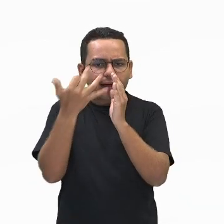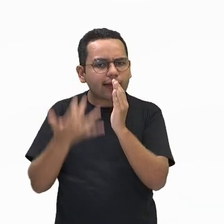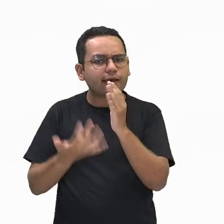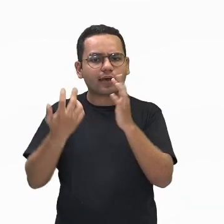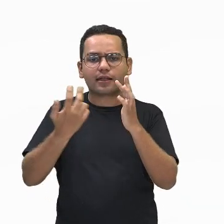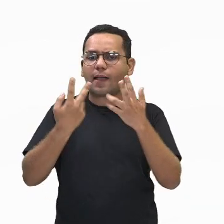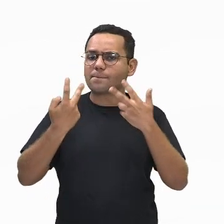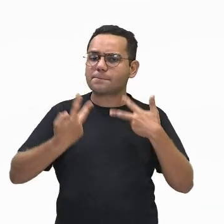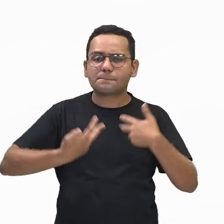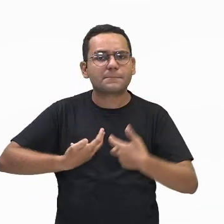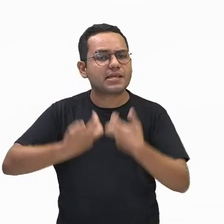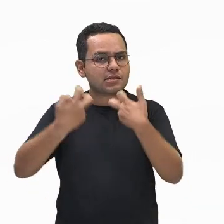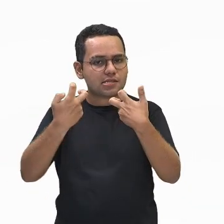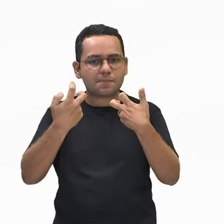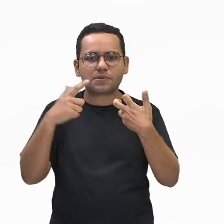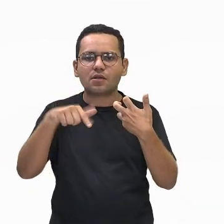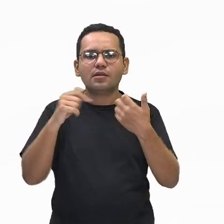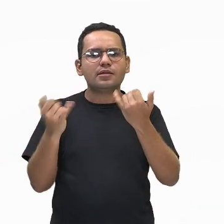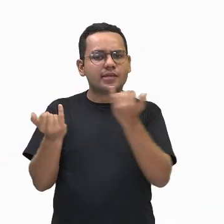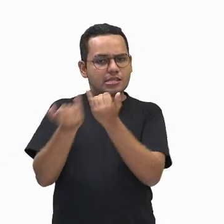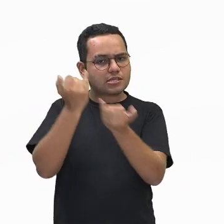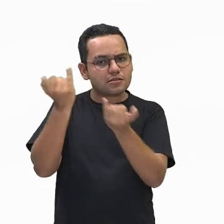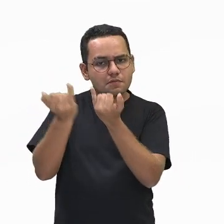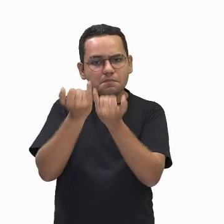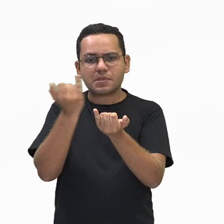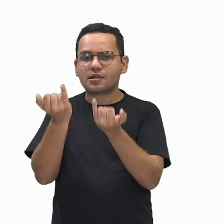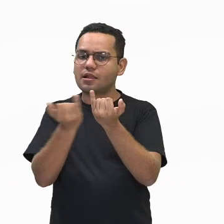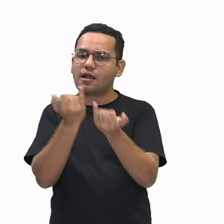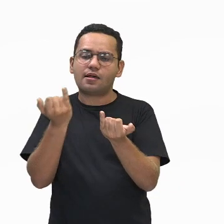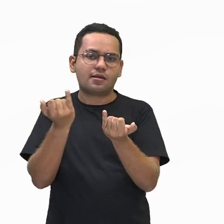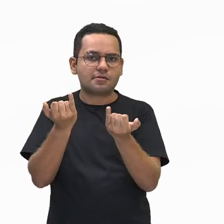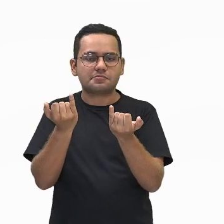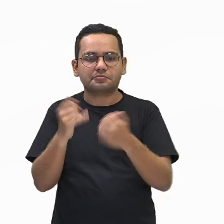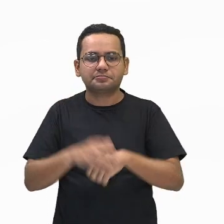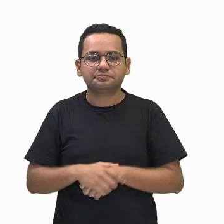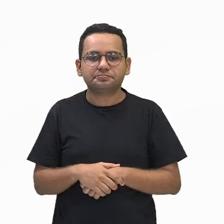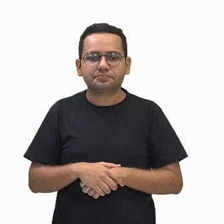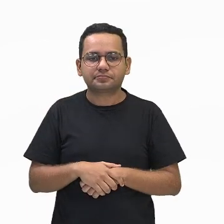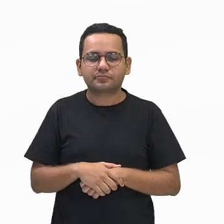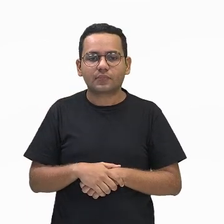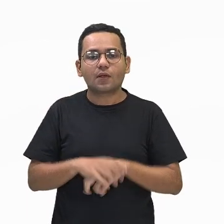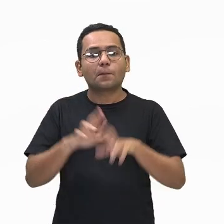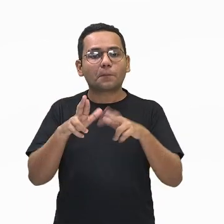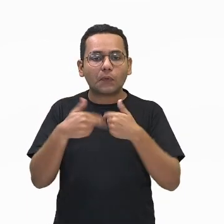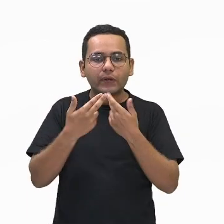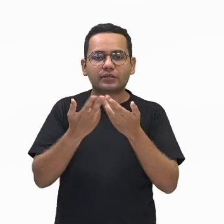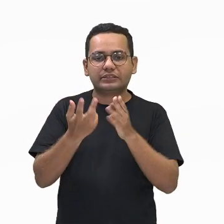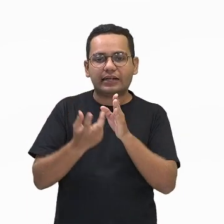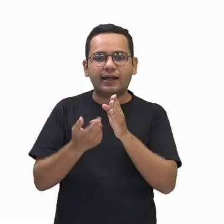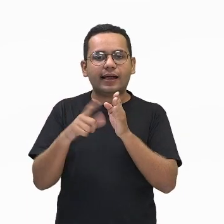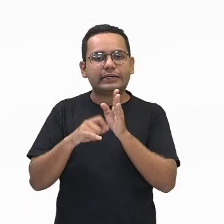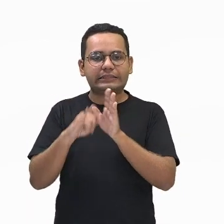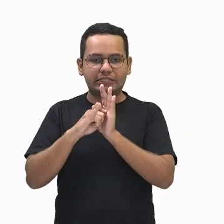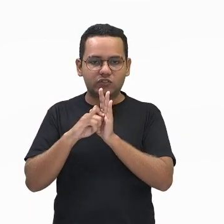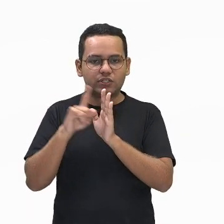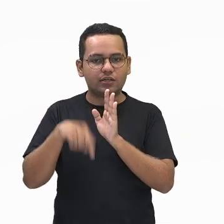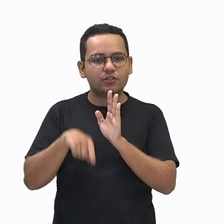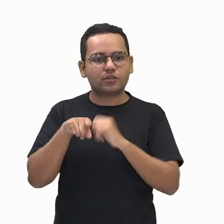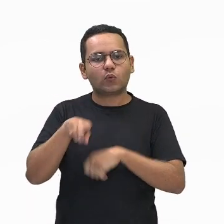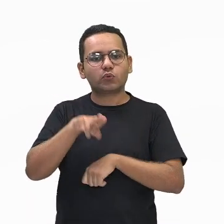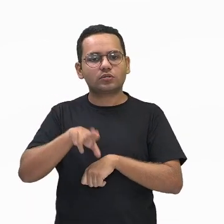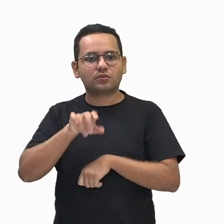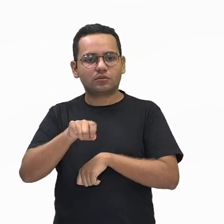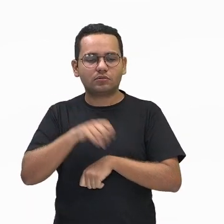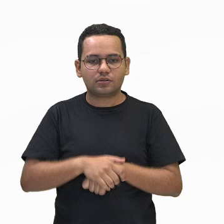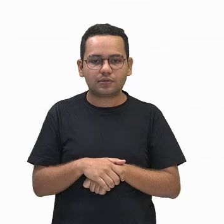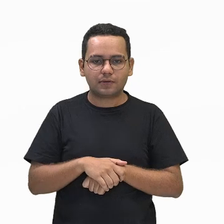mesmo, daquilo que é igual, daquilo que é idêntico. A identidade, por sua vez, será aqui utilizada